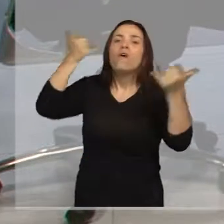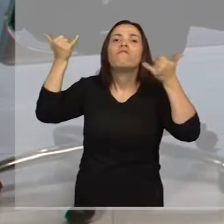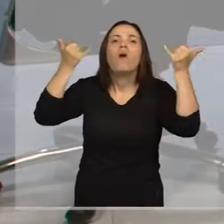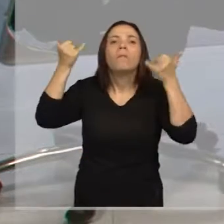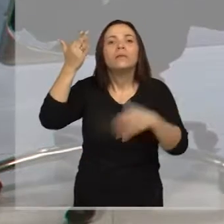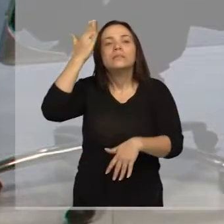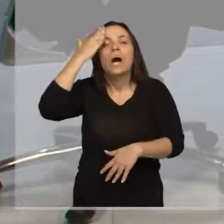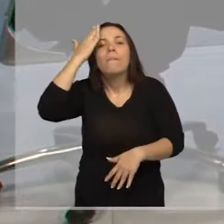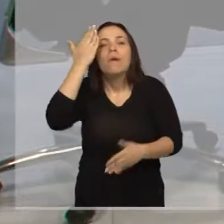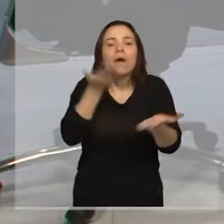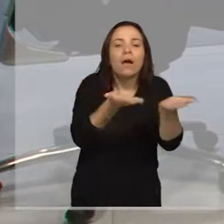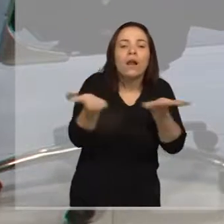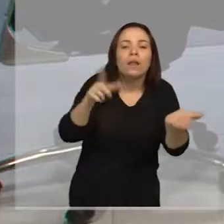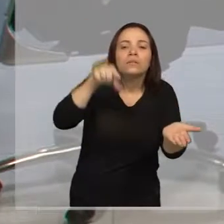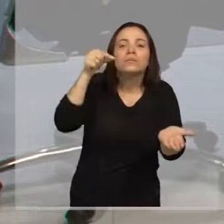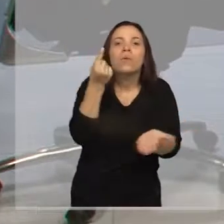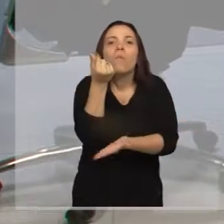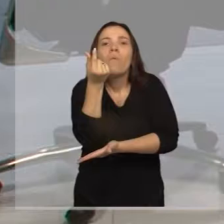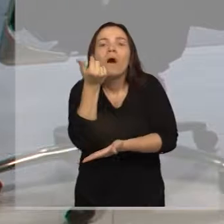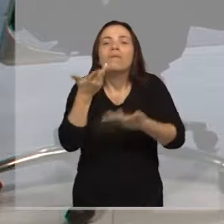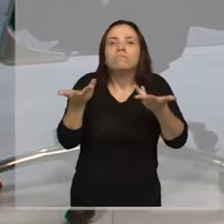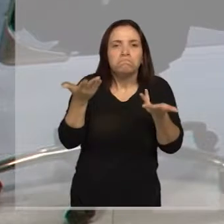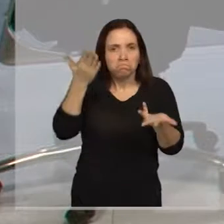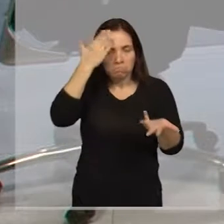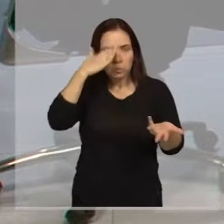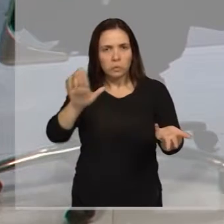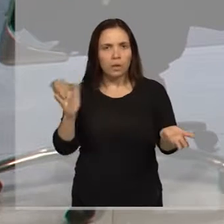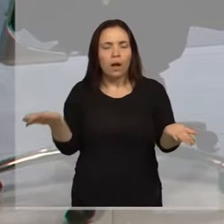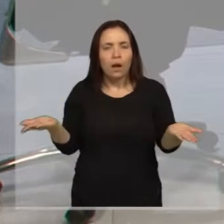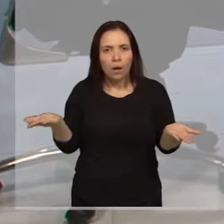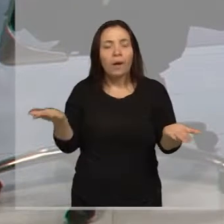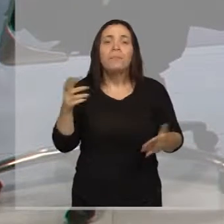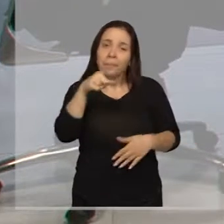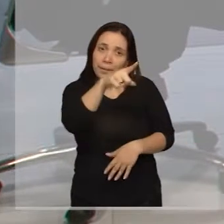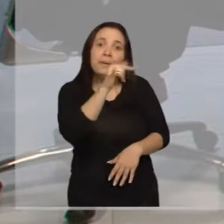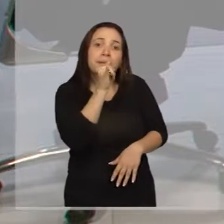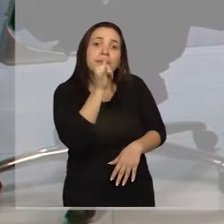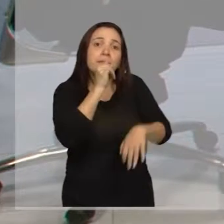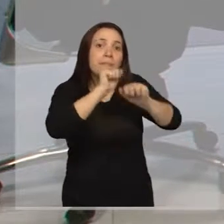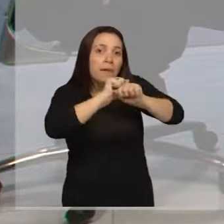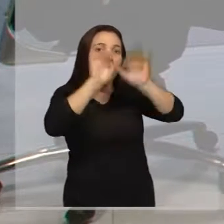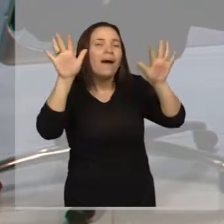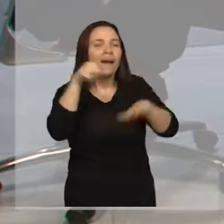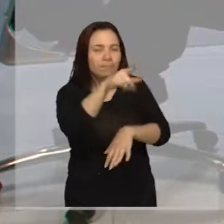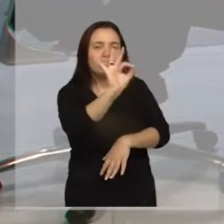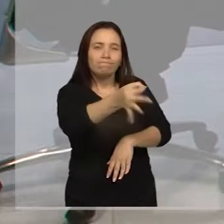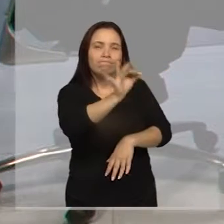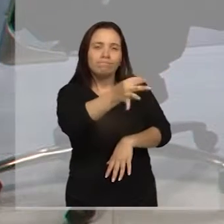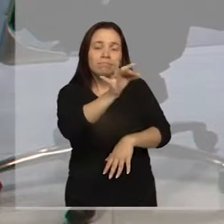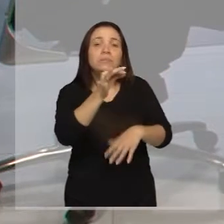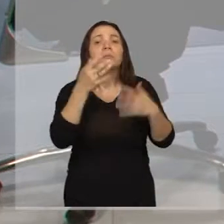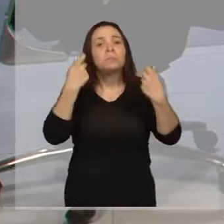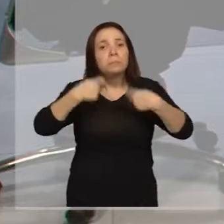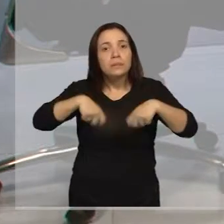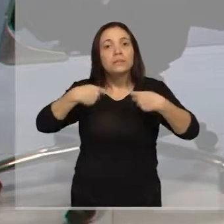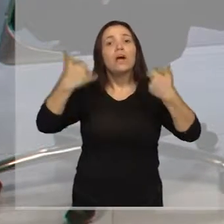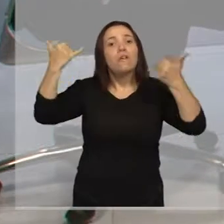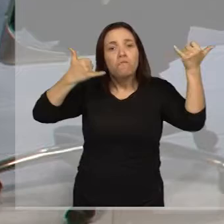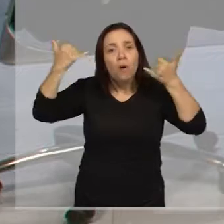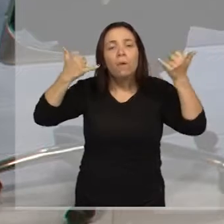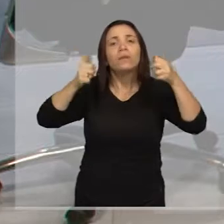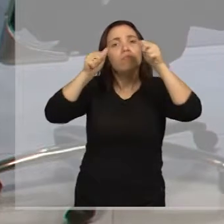você usou o exemplo claro do que eu estou colocando. Então, o que você tem? O que você quer ter? É controle sobre a